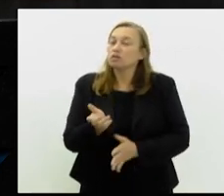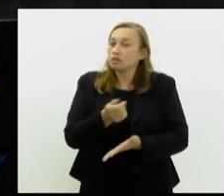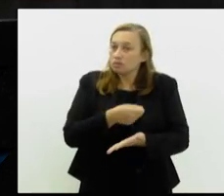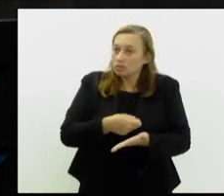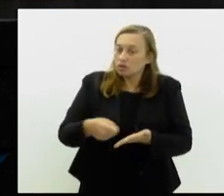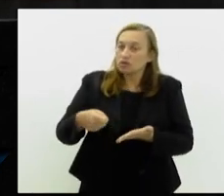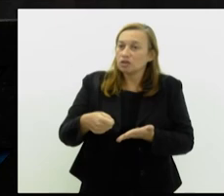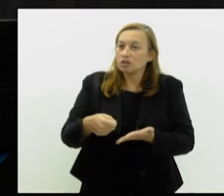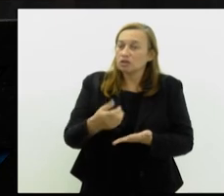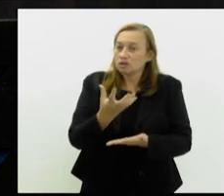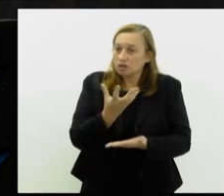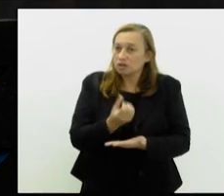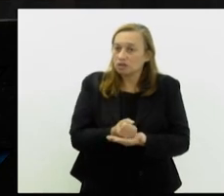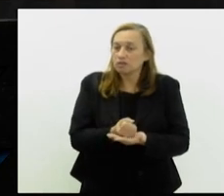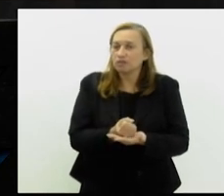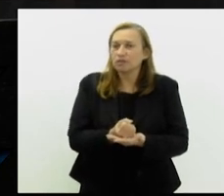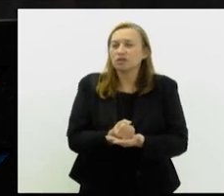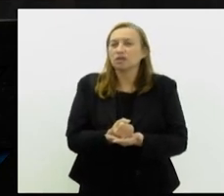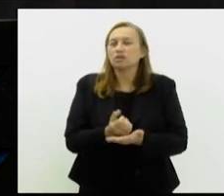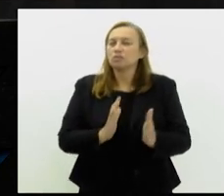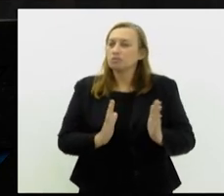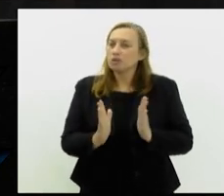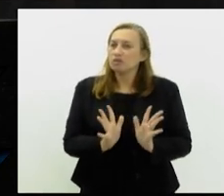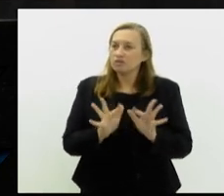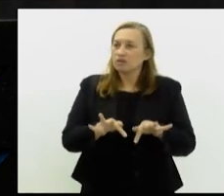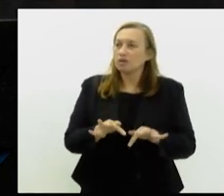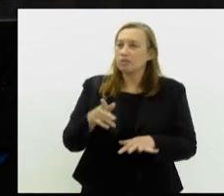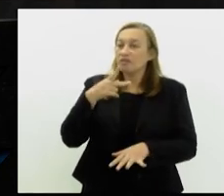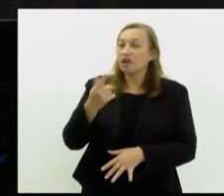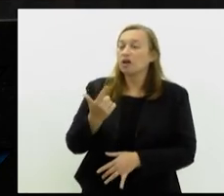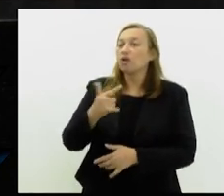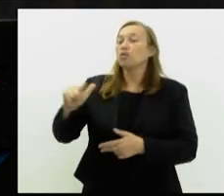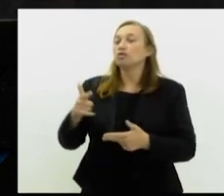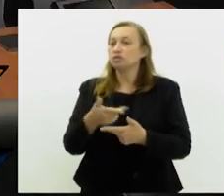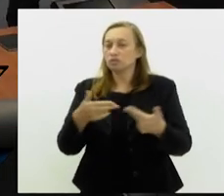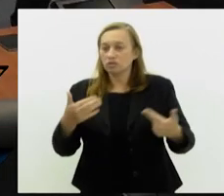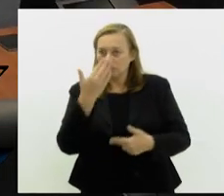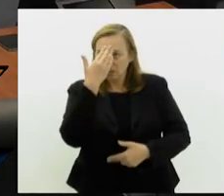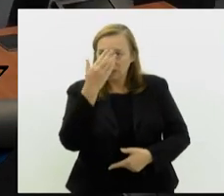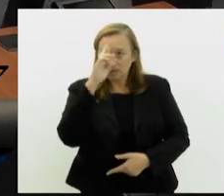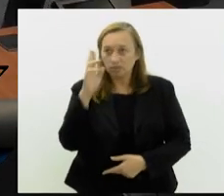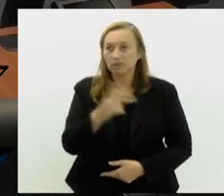final para fazer outros comentários Muito obrigado senhora